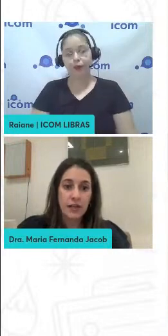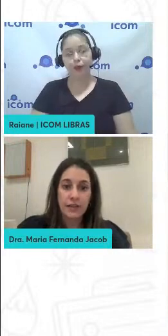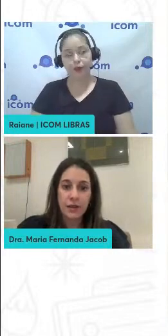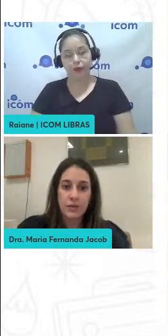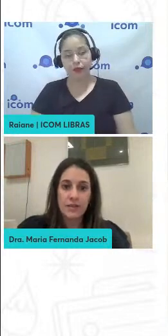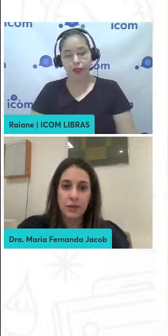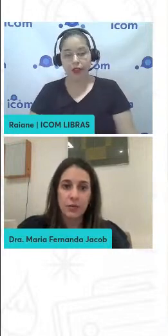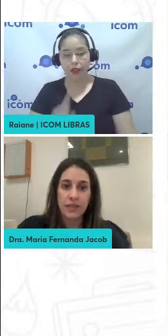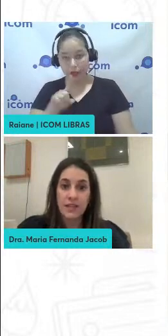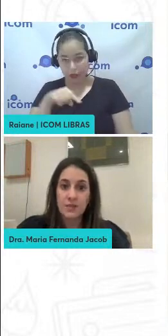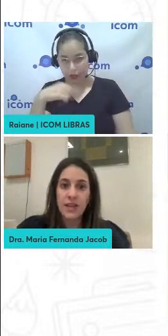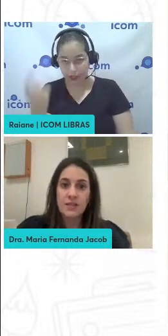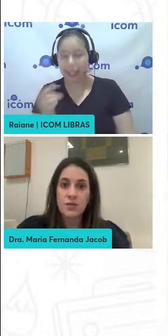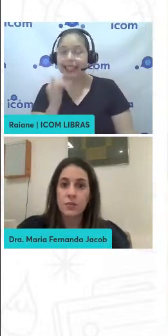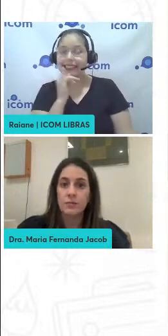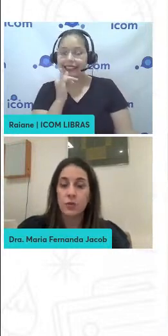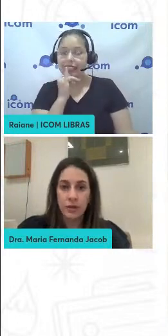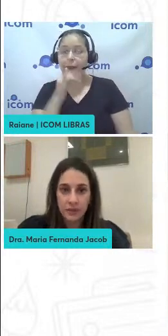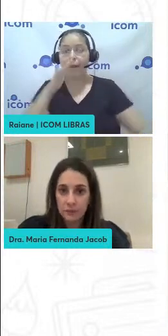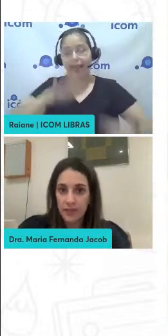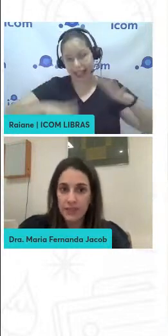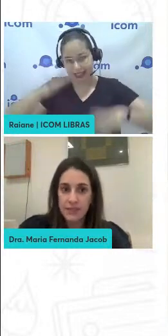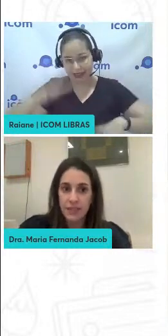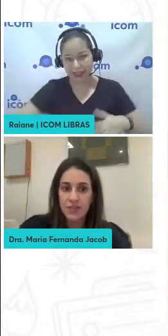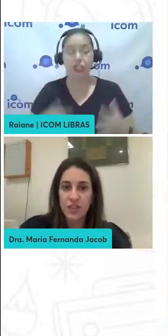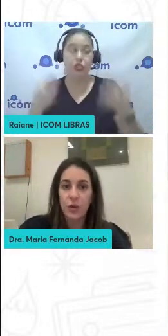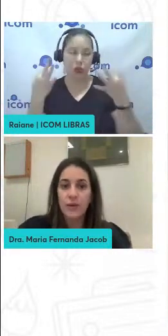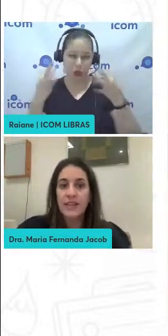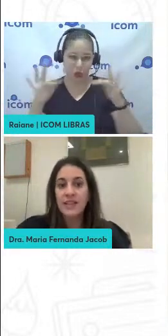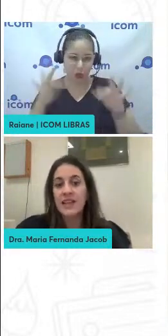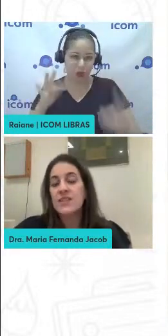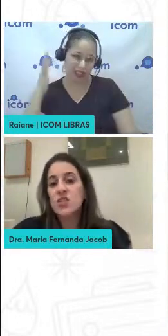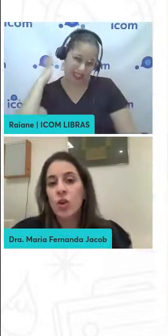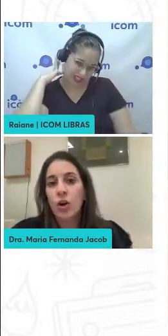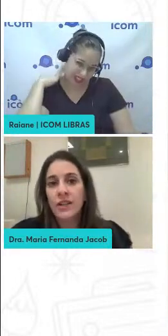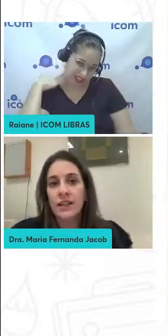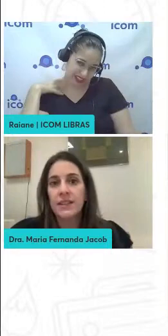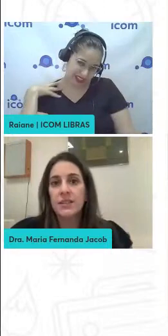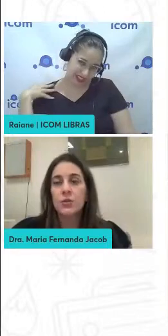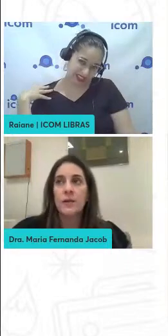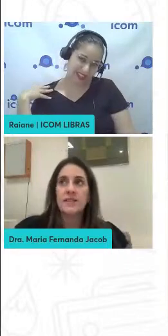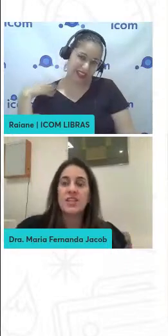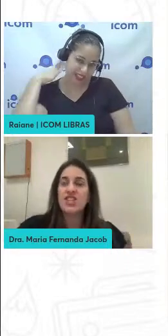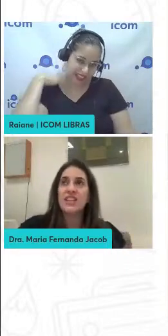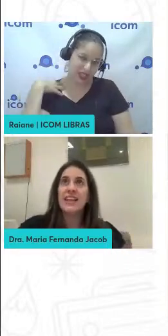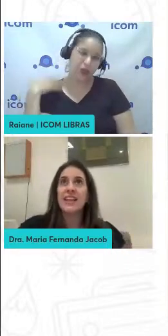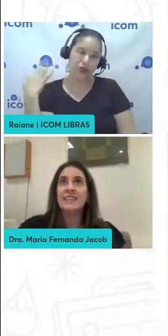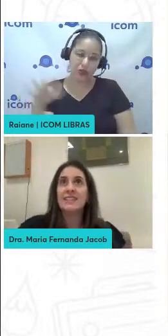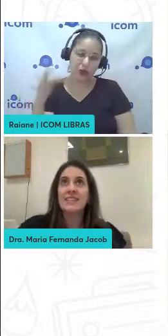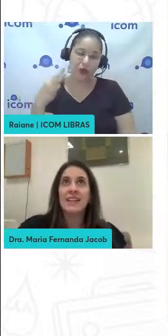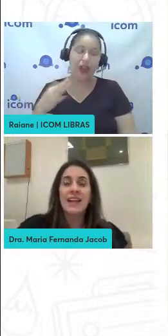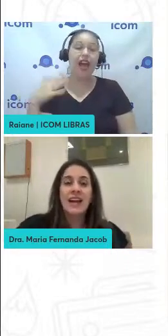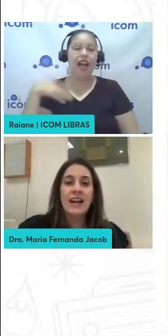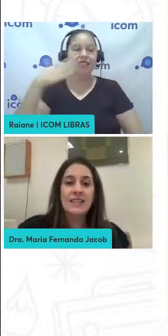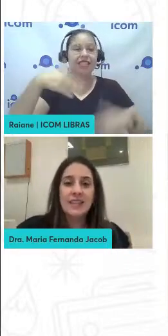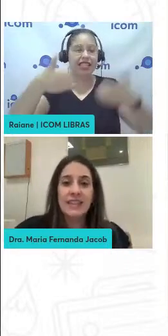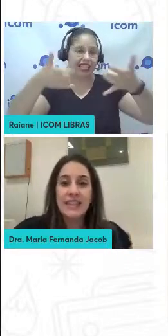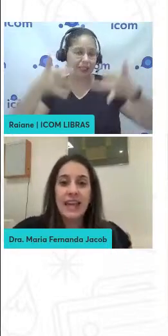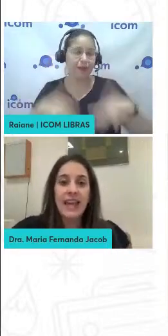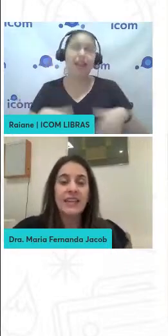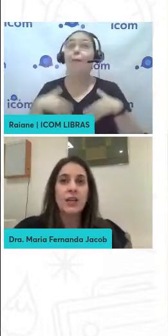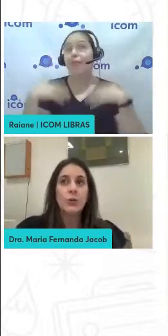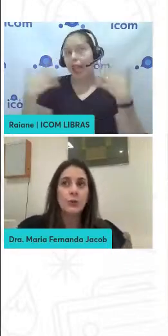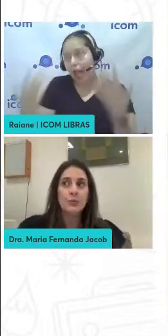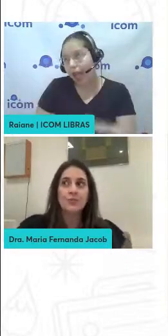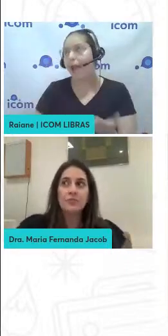Eu trouxe aqui até um exemplo, né? Às vezes, uma dor também nessa região, e na história do paciente, ele relata assim, sabe o